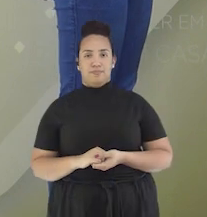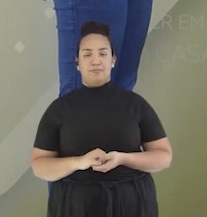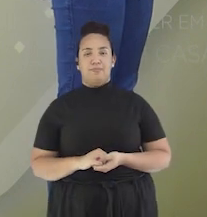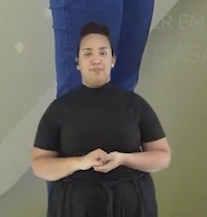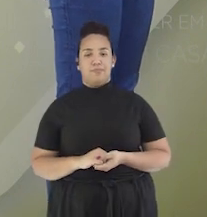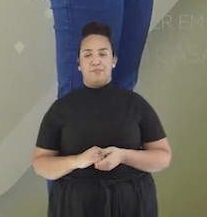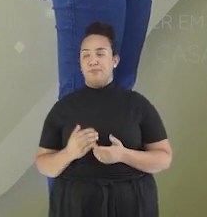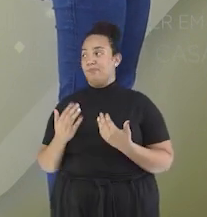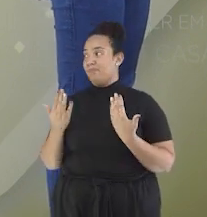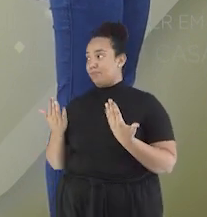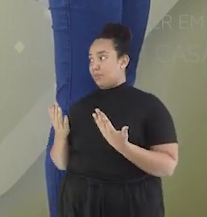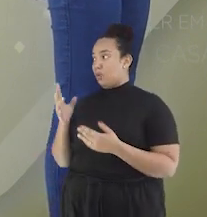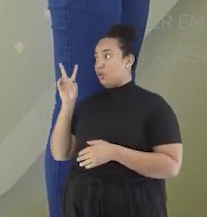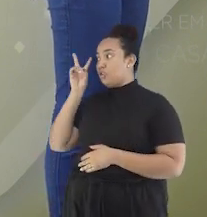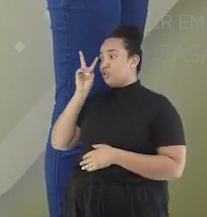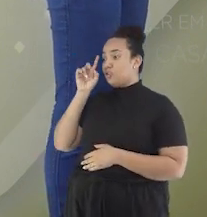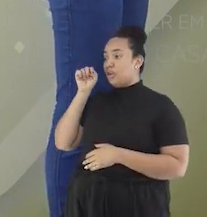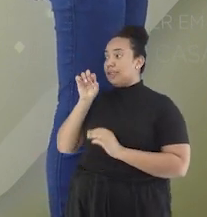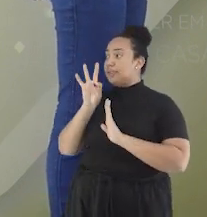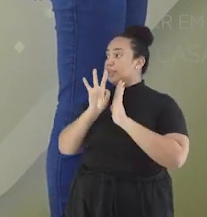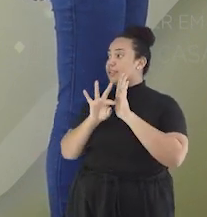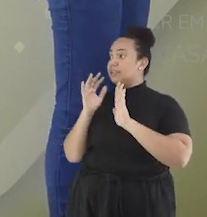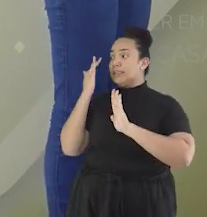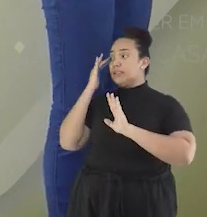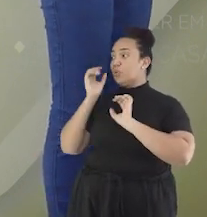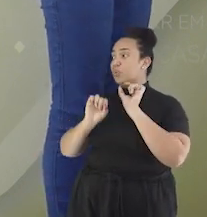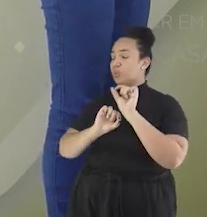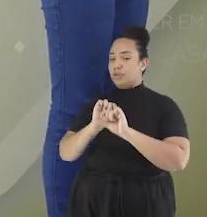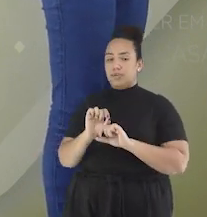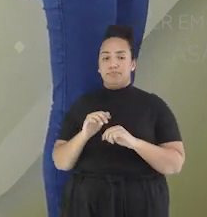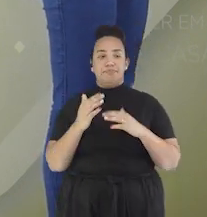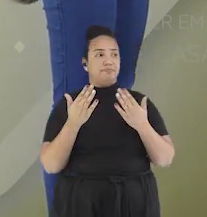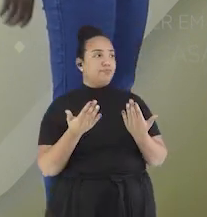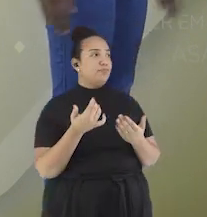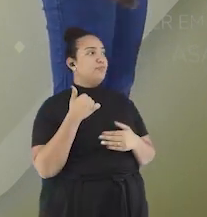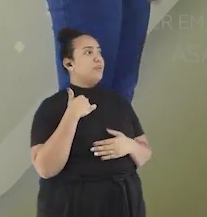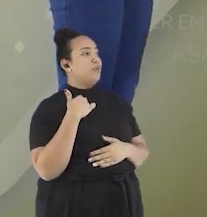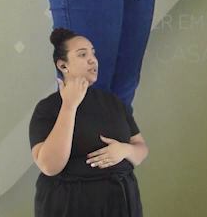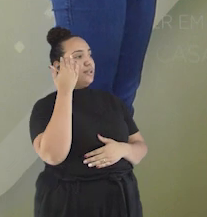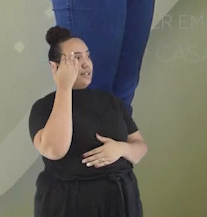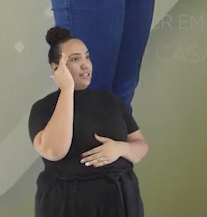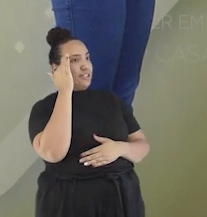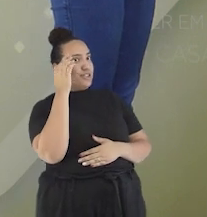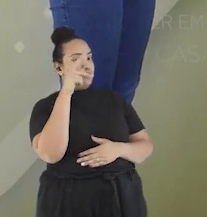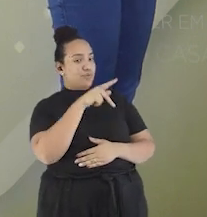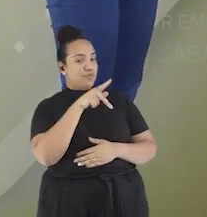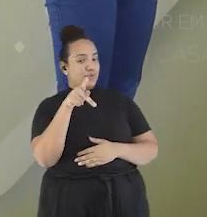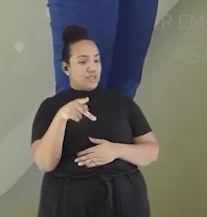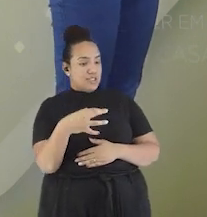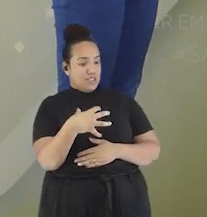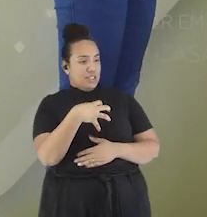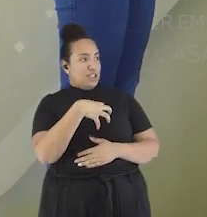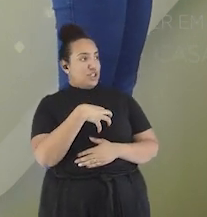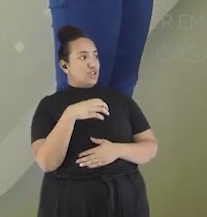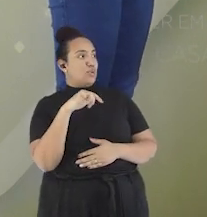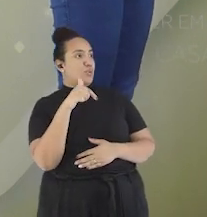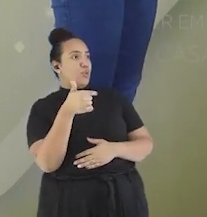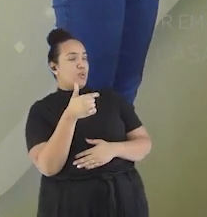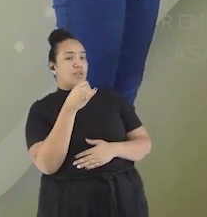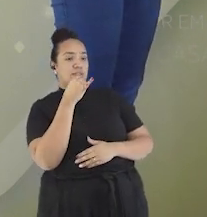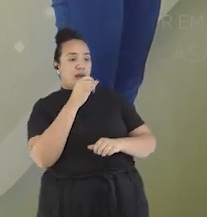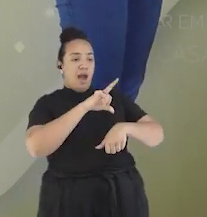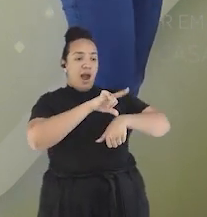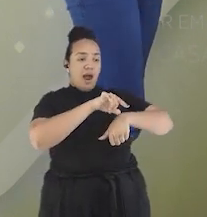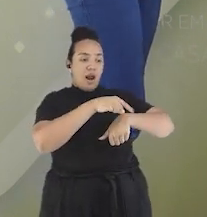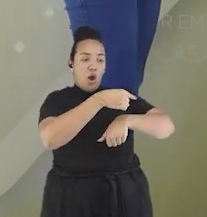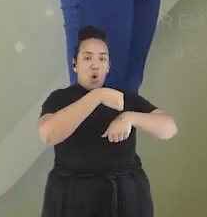E aí, o que você entendeu da história? Eu entendi que a professora estava querendo dizer em outro sentido, não nesse sentido dele se atrasar todos